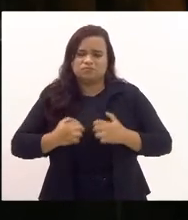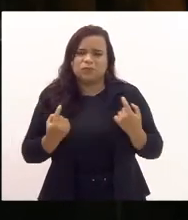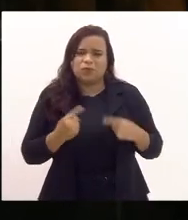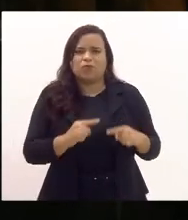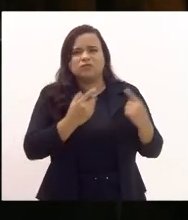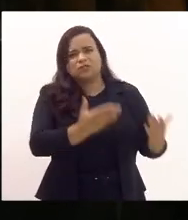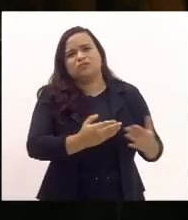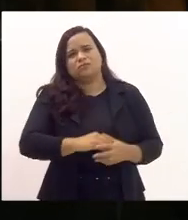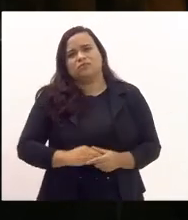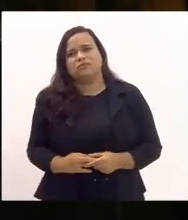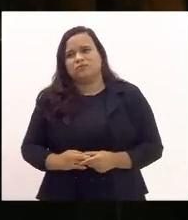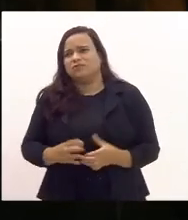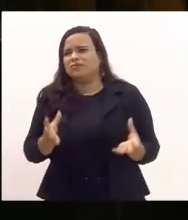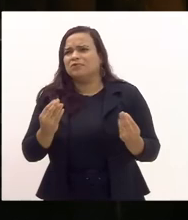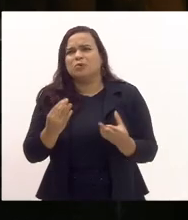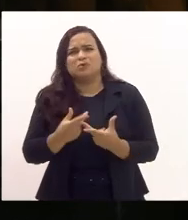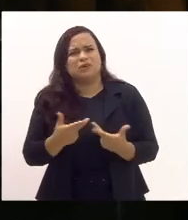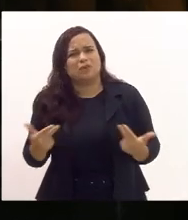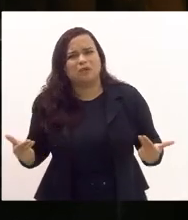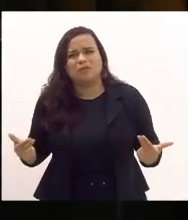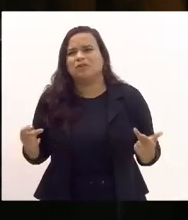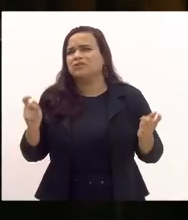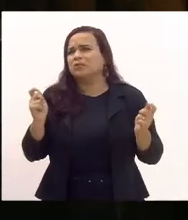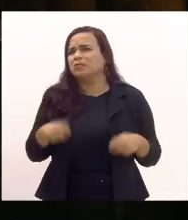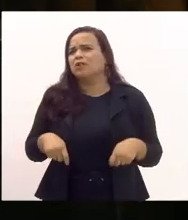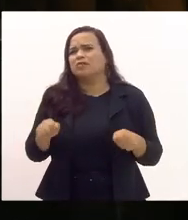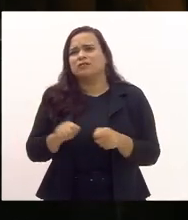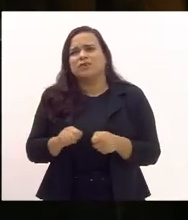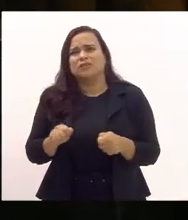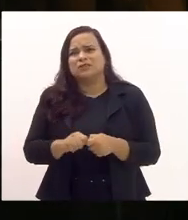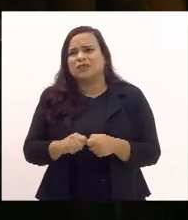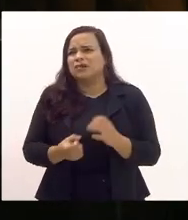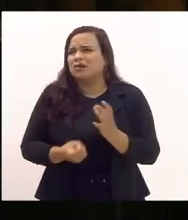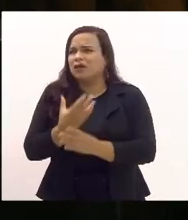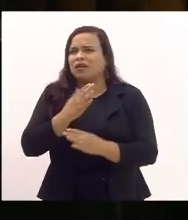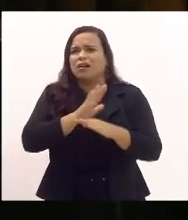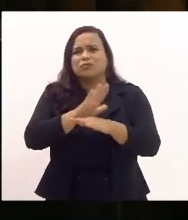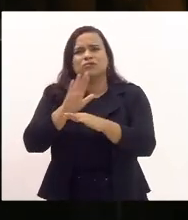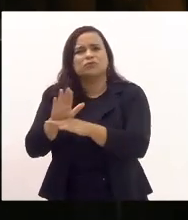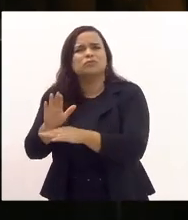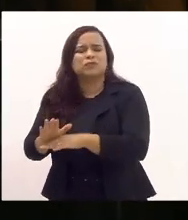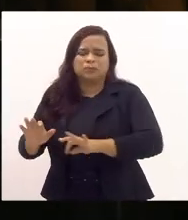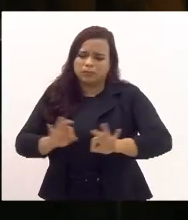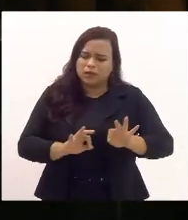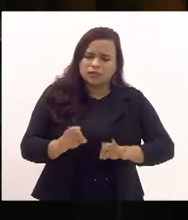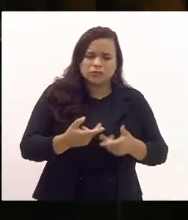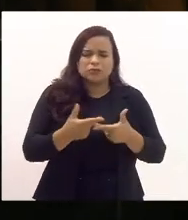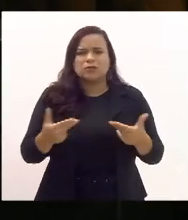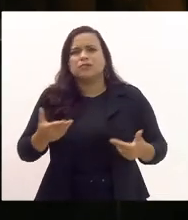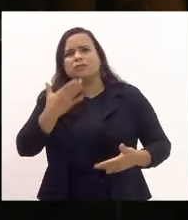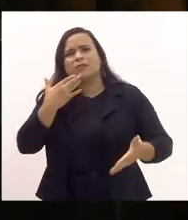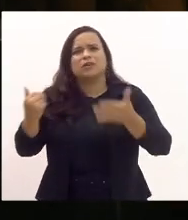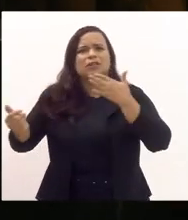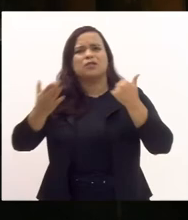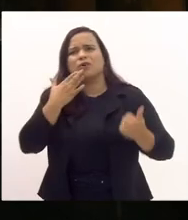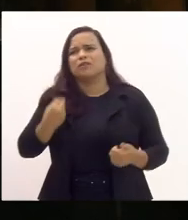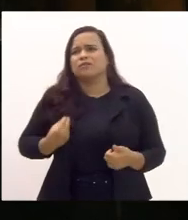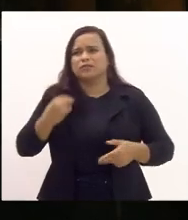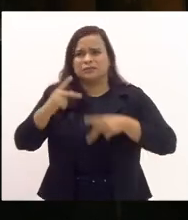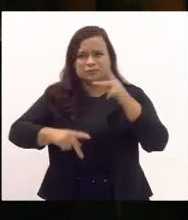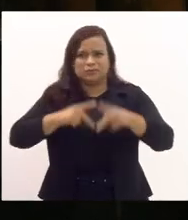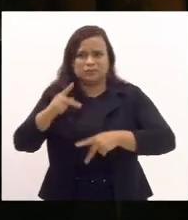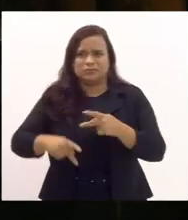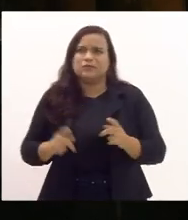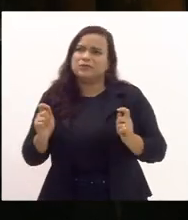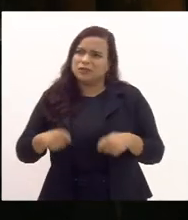porque tantas coisas podem ser feitas criadas planejadas para melhorar a vida da